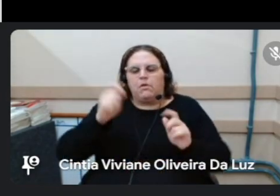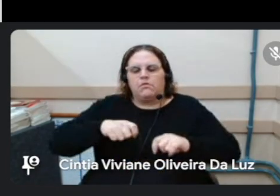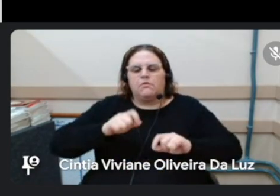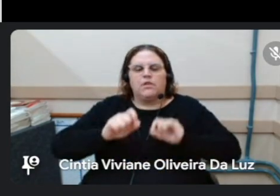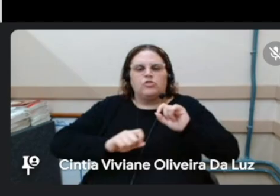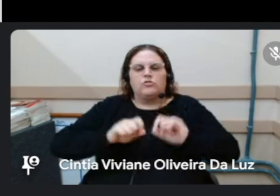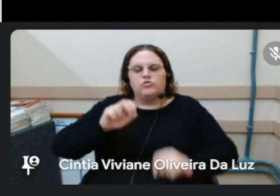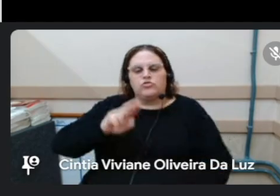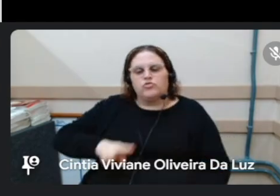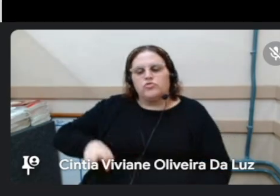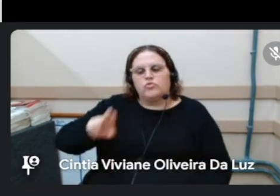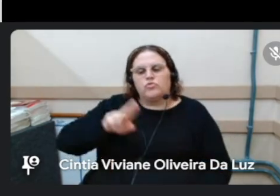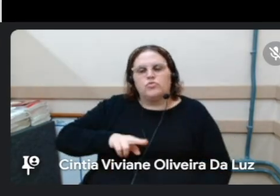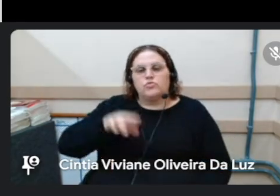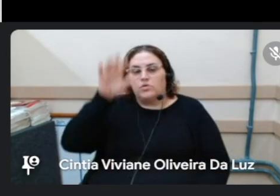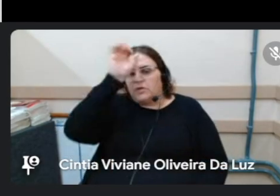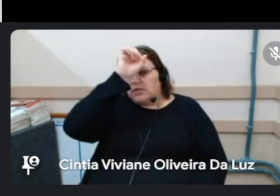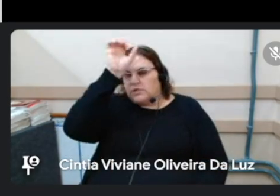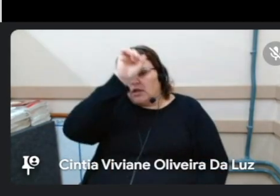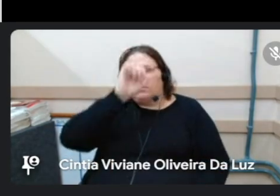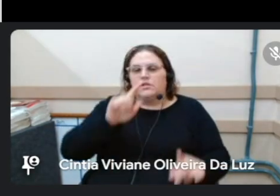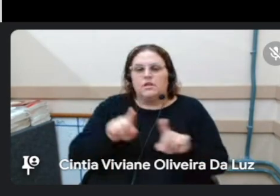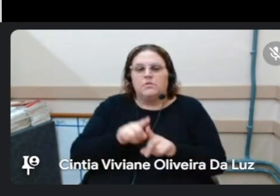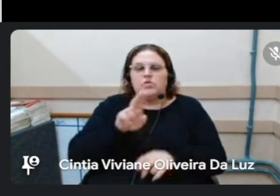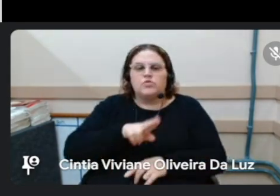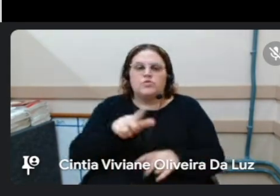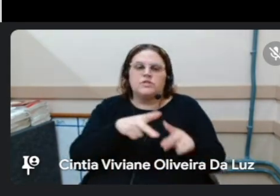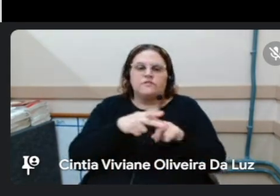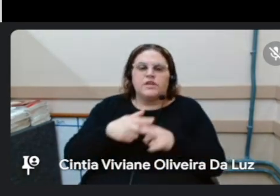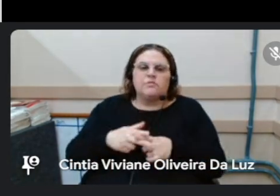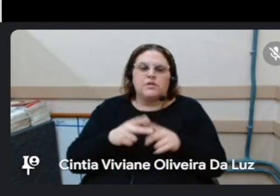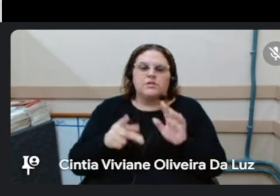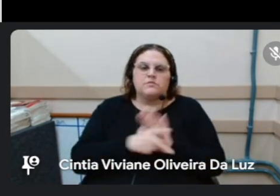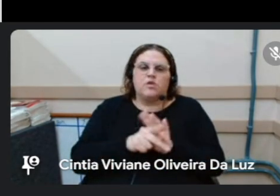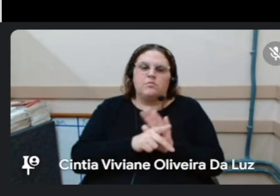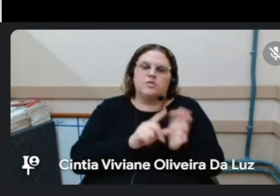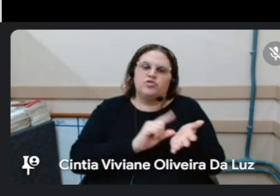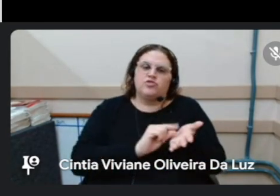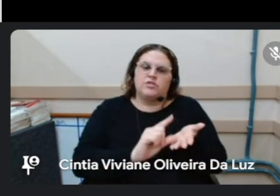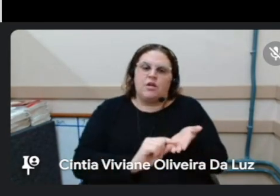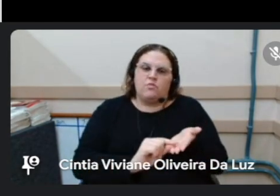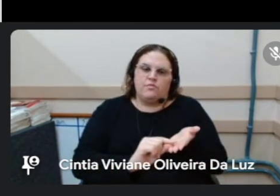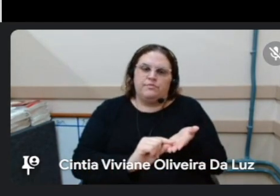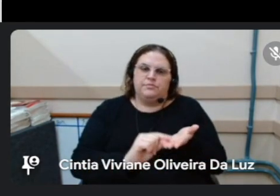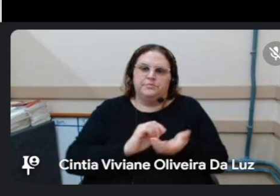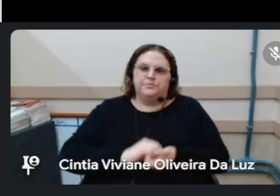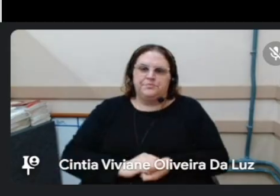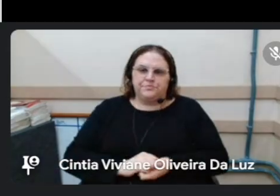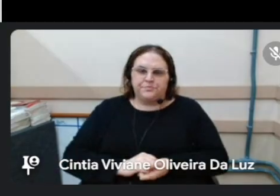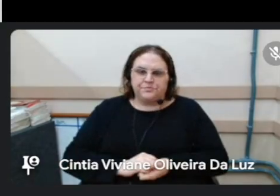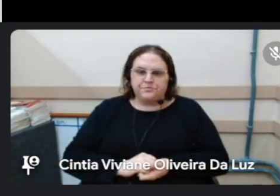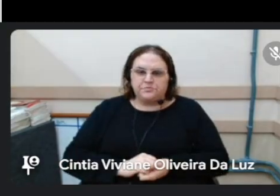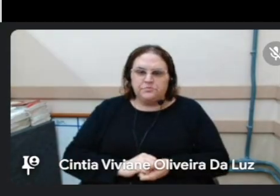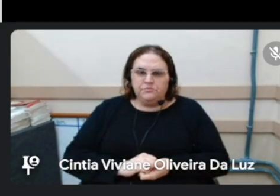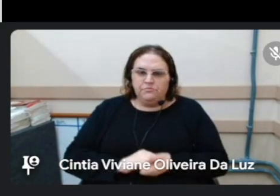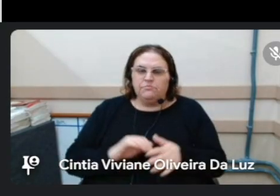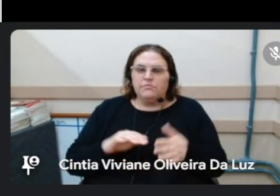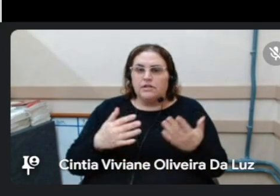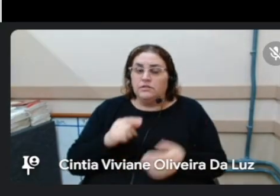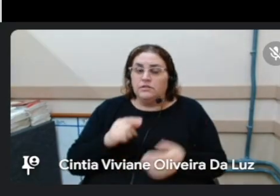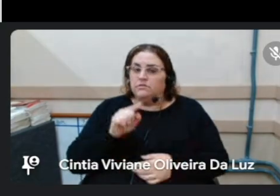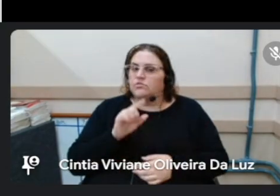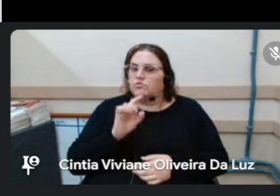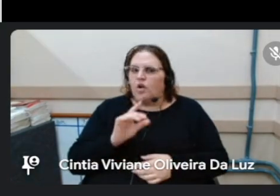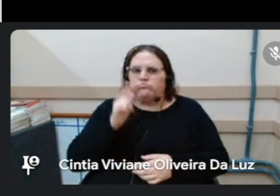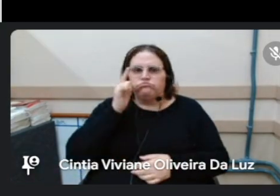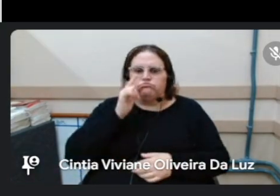aprendizado e de uso das Ferramentas digitais né Eh a isso acresce né que